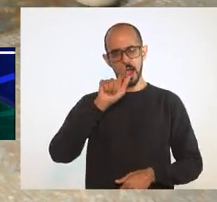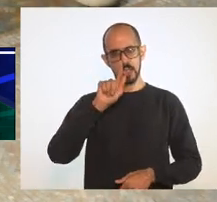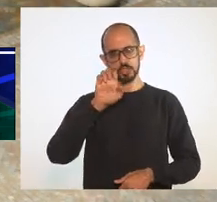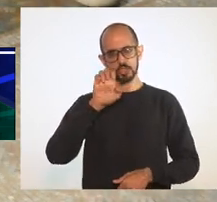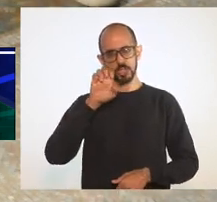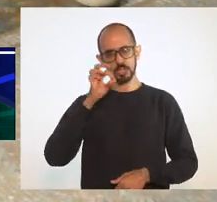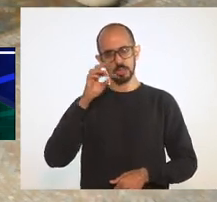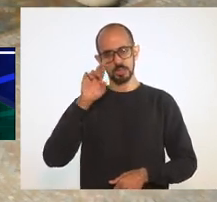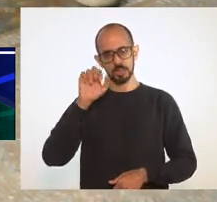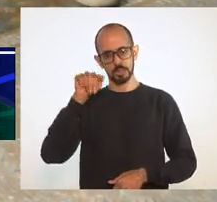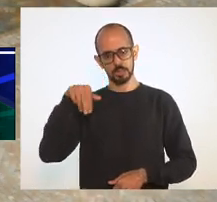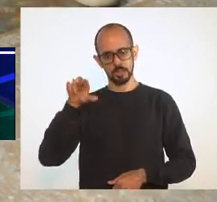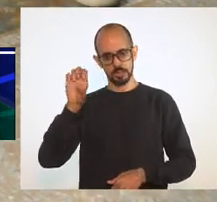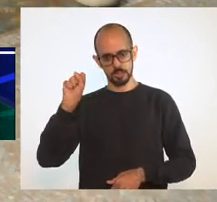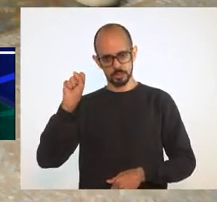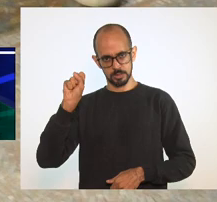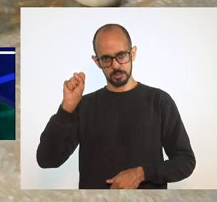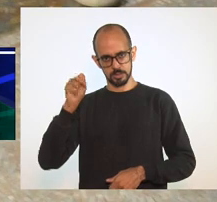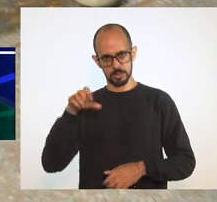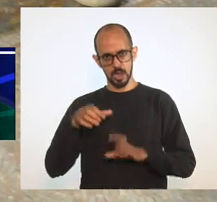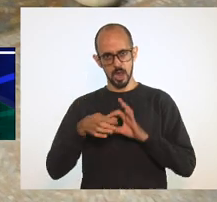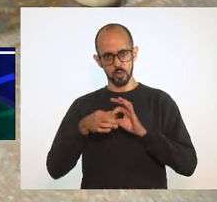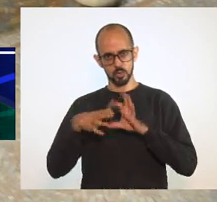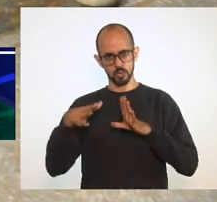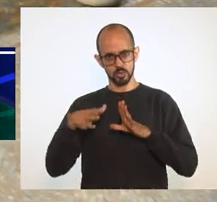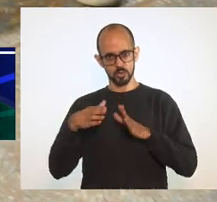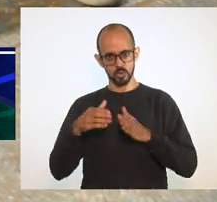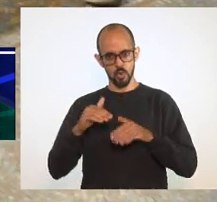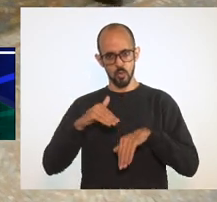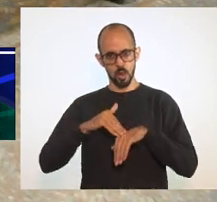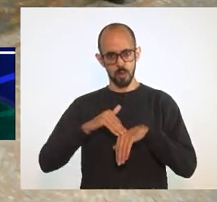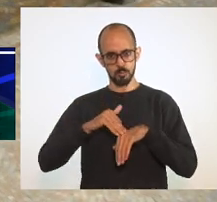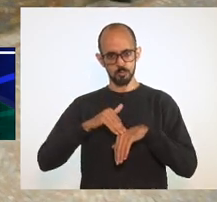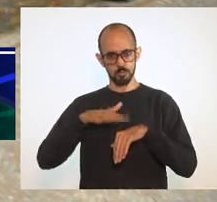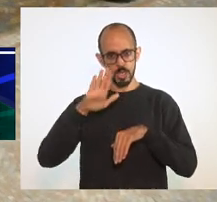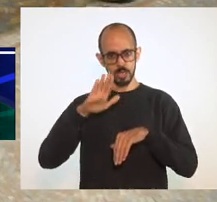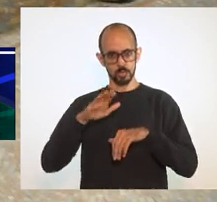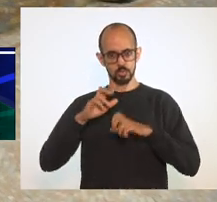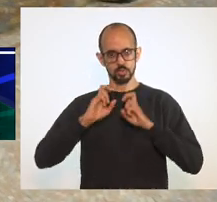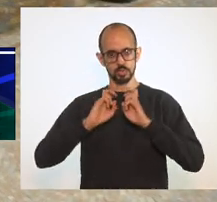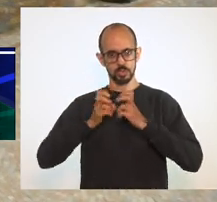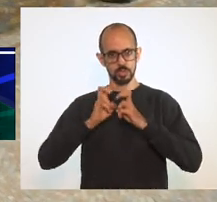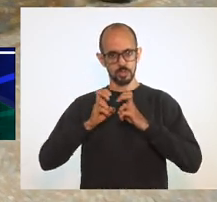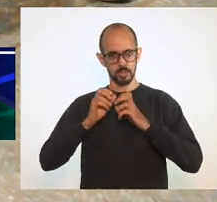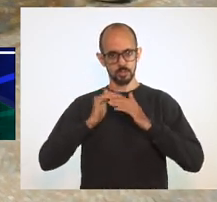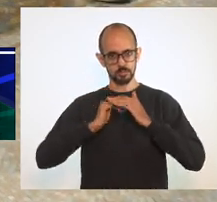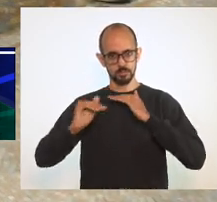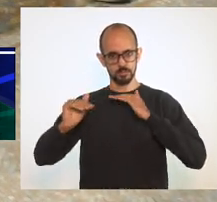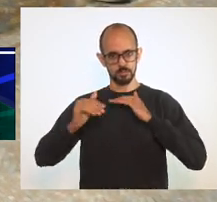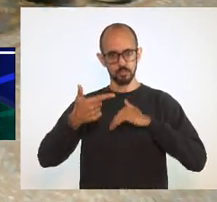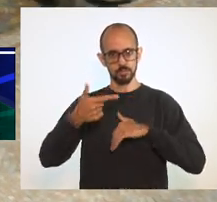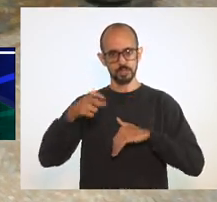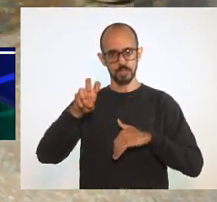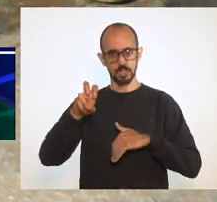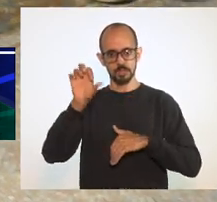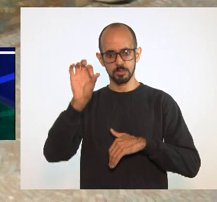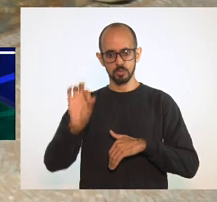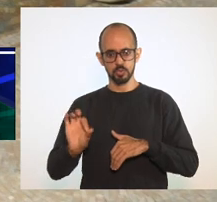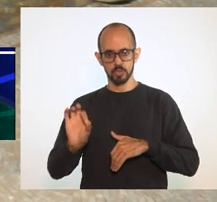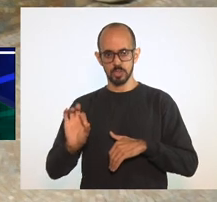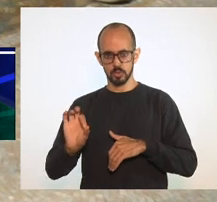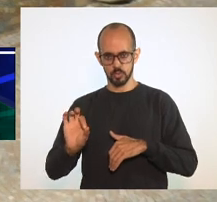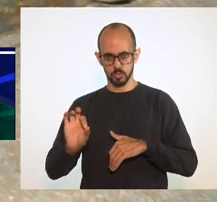ela autorizou um aumento nas passagens de trens, metrô, não totalizando assim 26%.